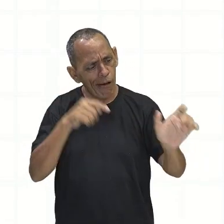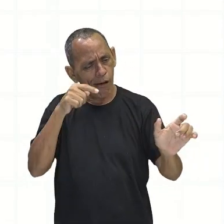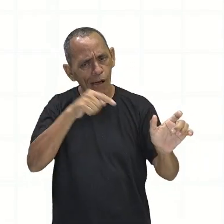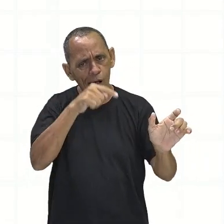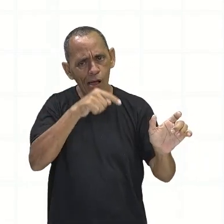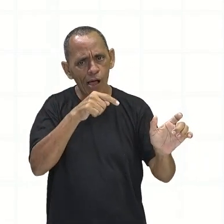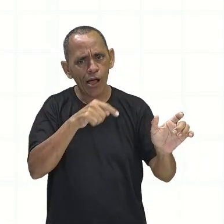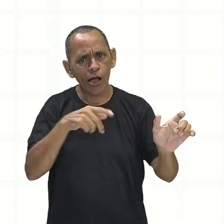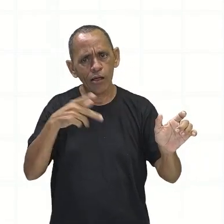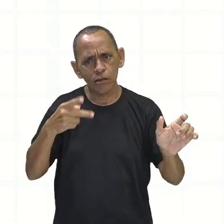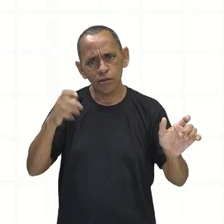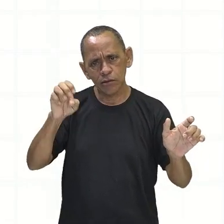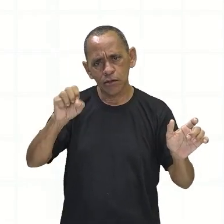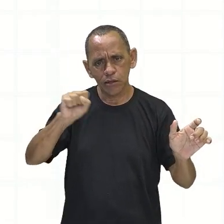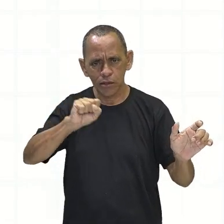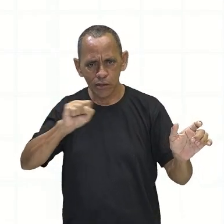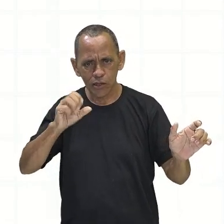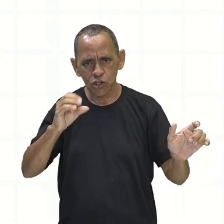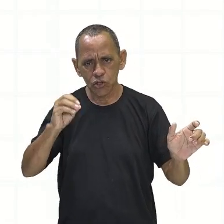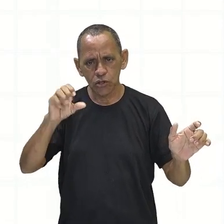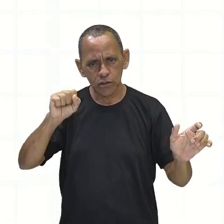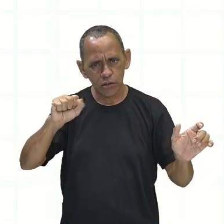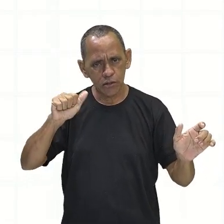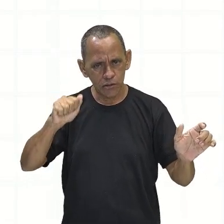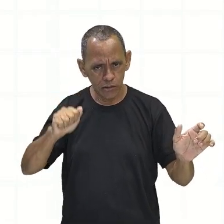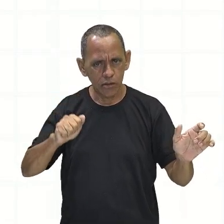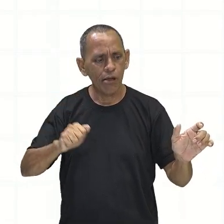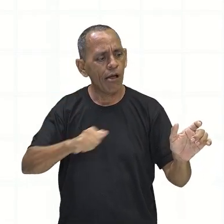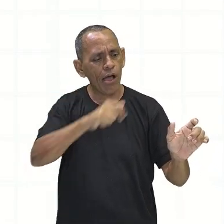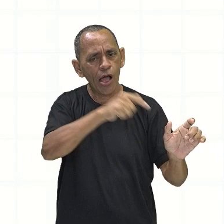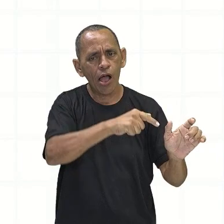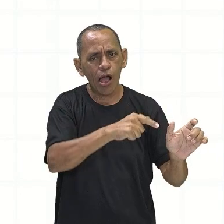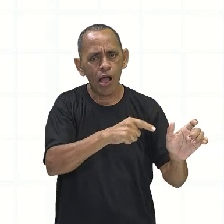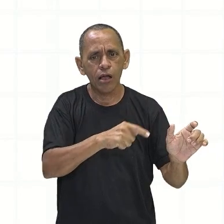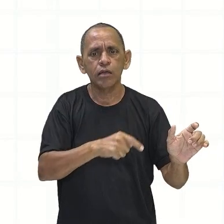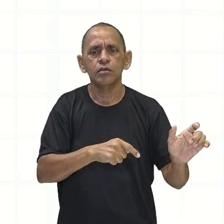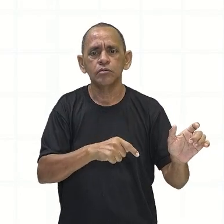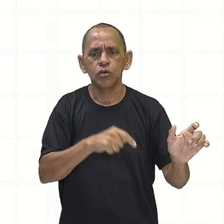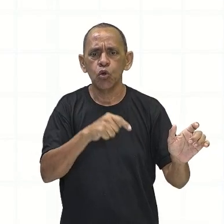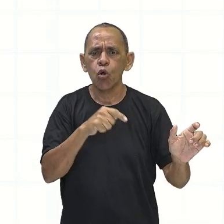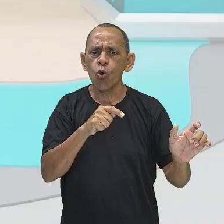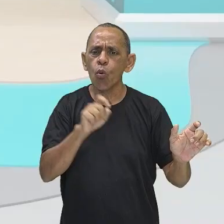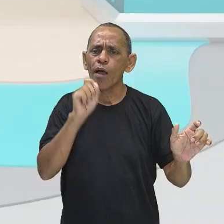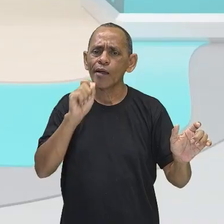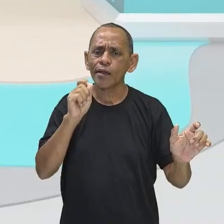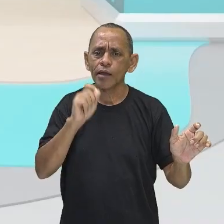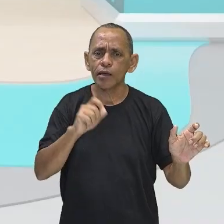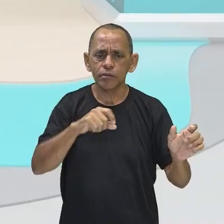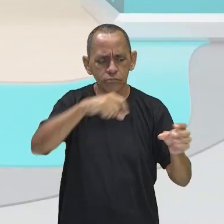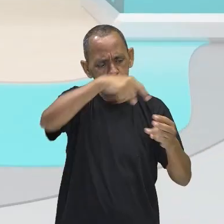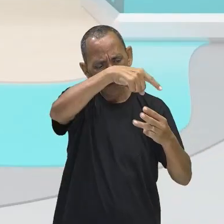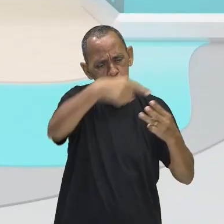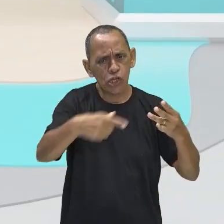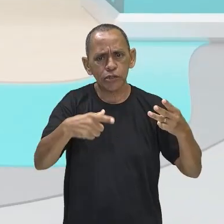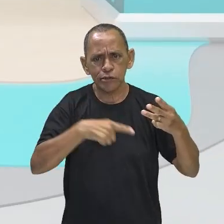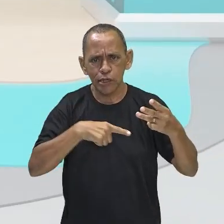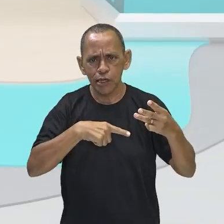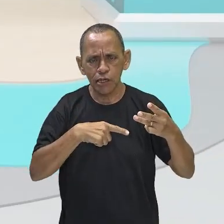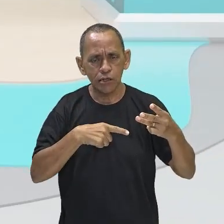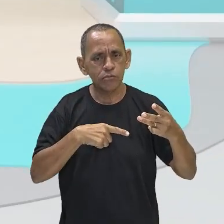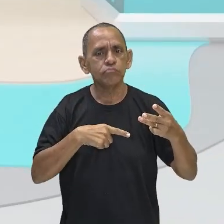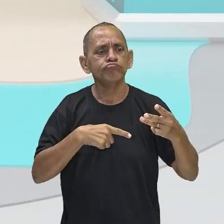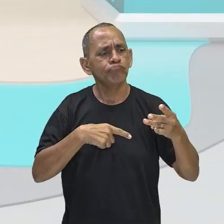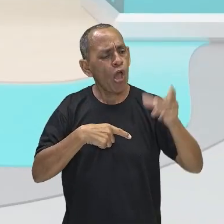discurso. Existem 3 pessoas nesse discurso. 3 pessoas no discurso. Tem a pessoa que fala,